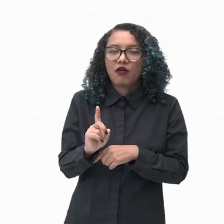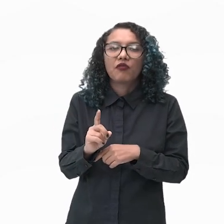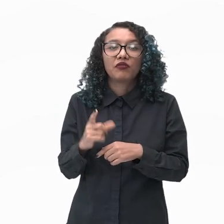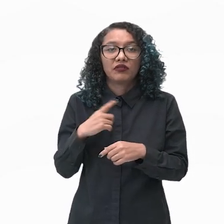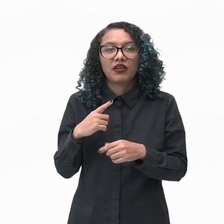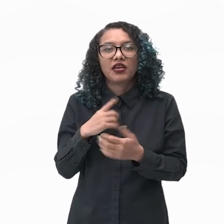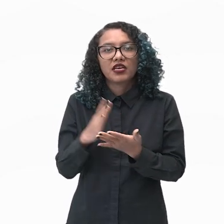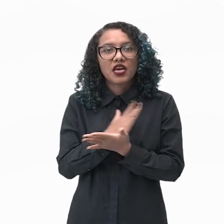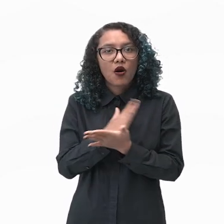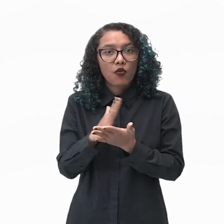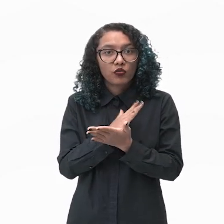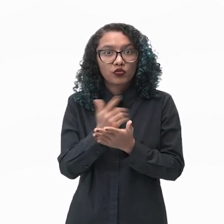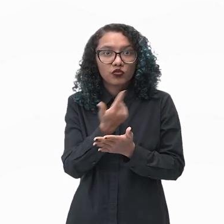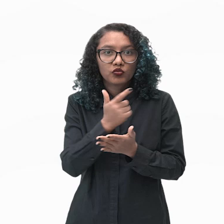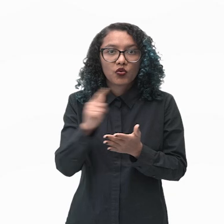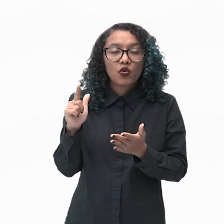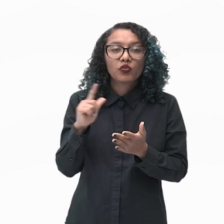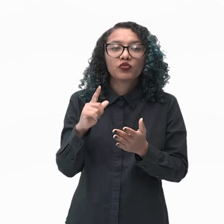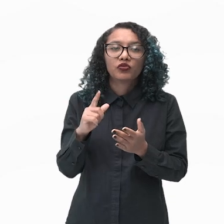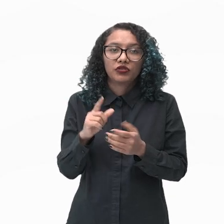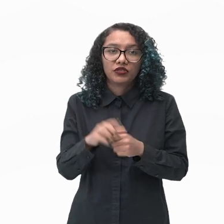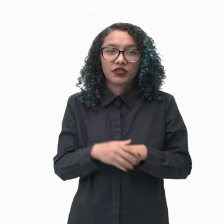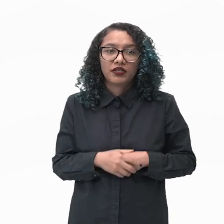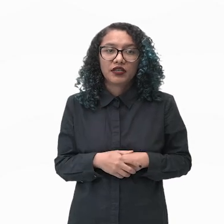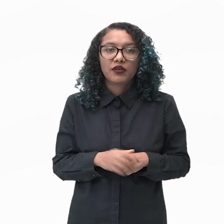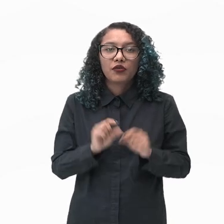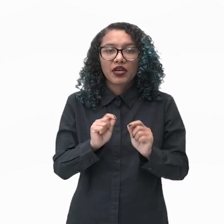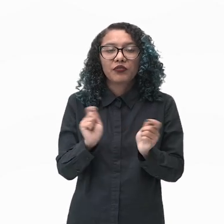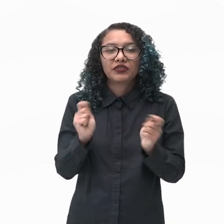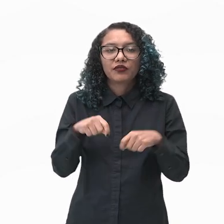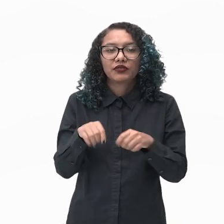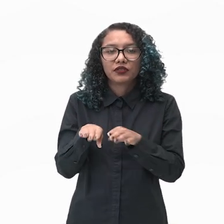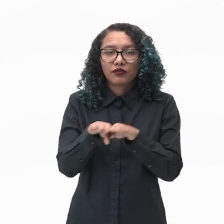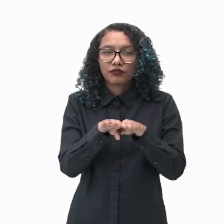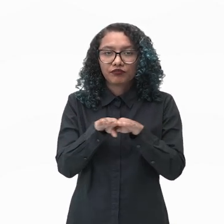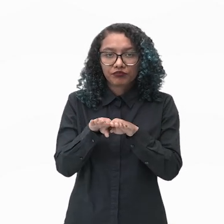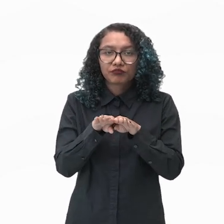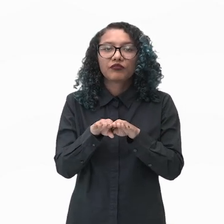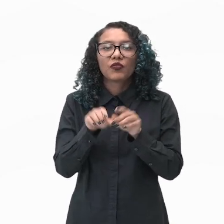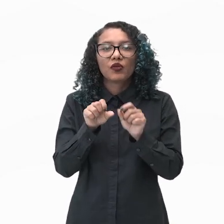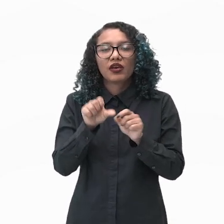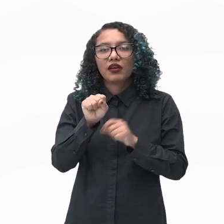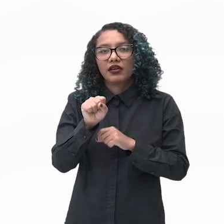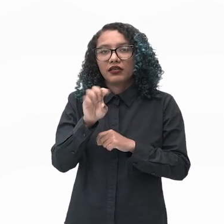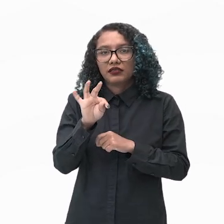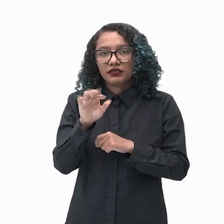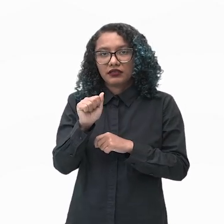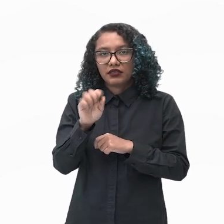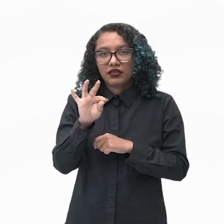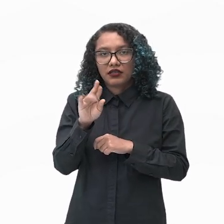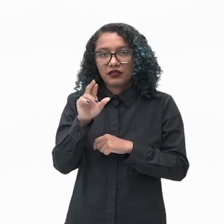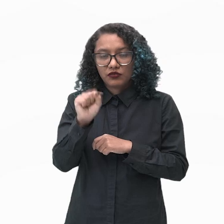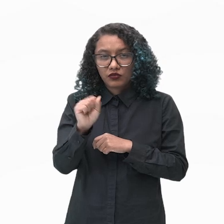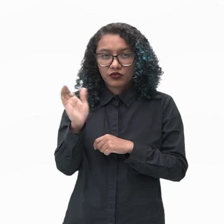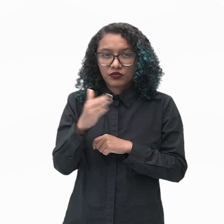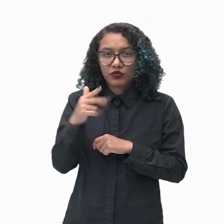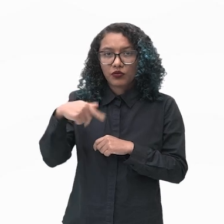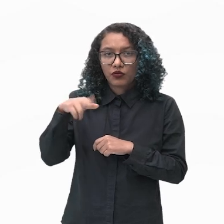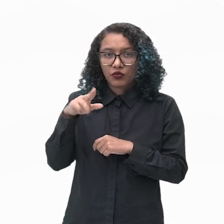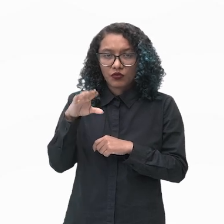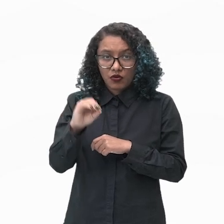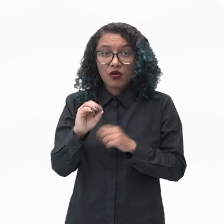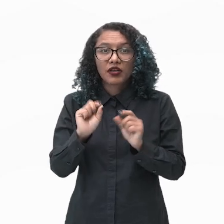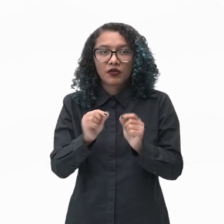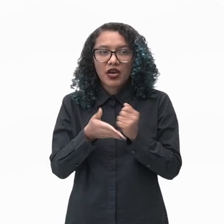movimentos que eles existem ali para manter o status quo, para manter a realidade que a gente tem, que normalmente beneficia ali um